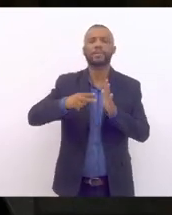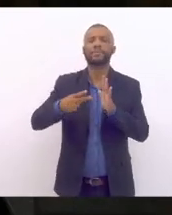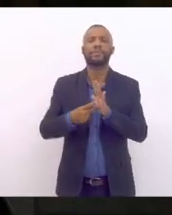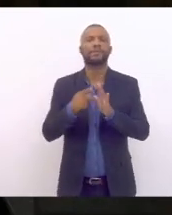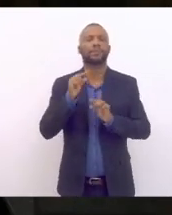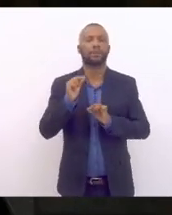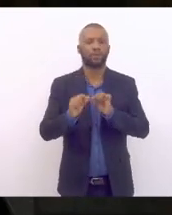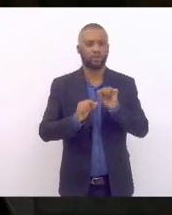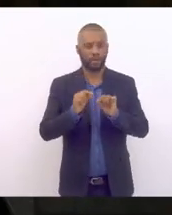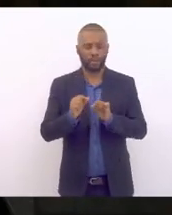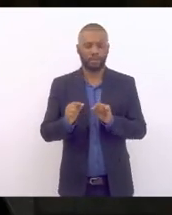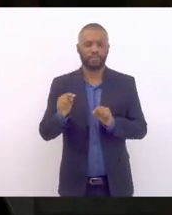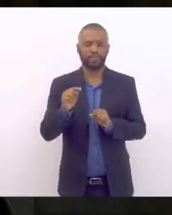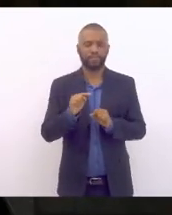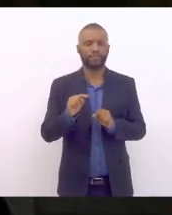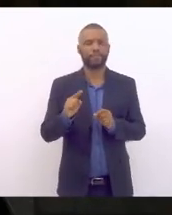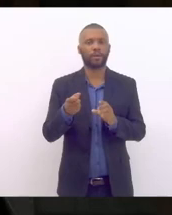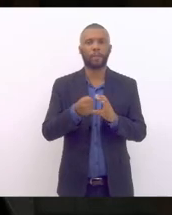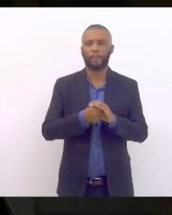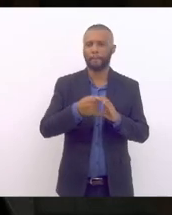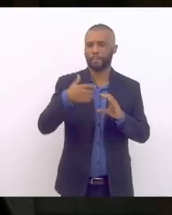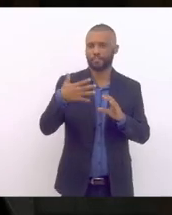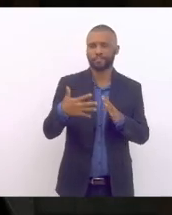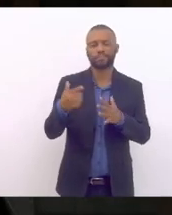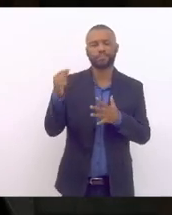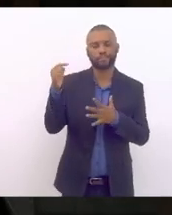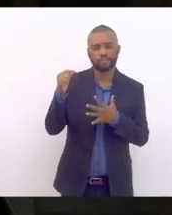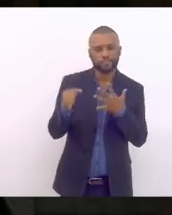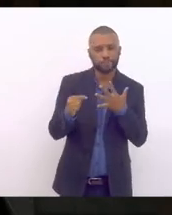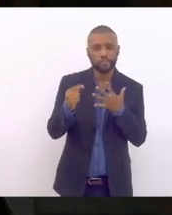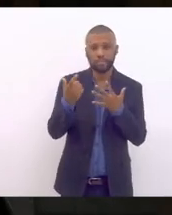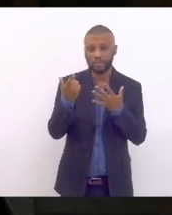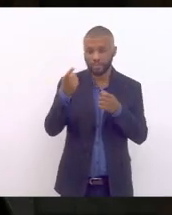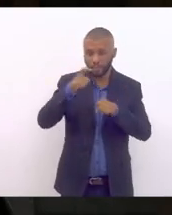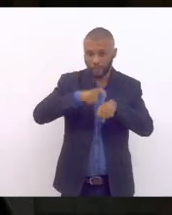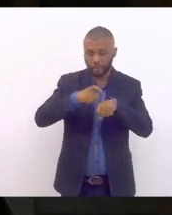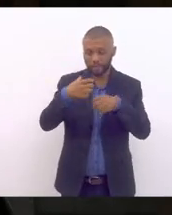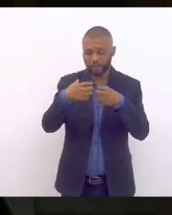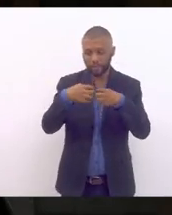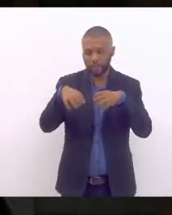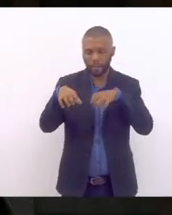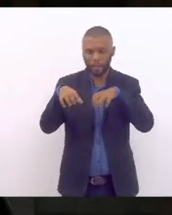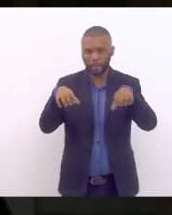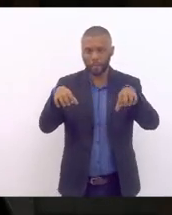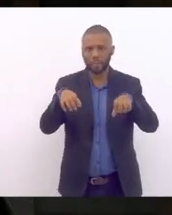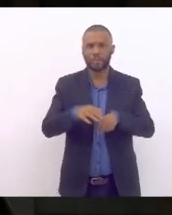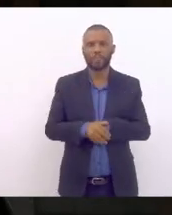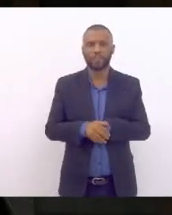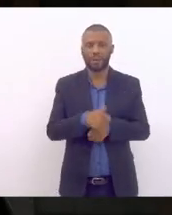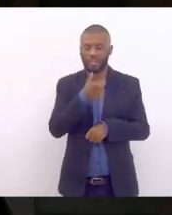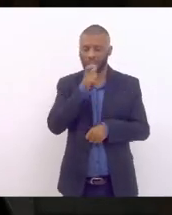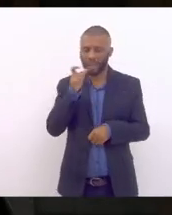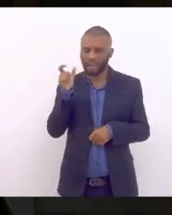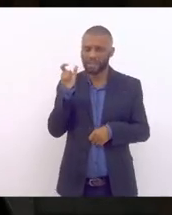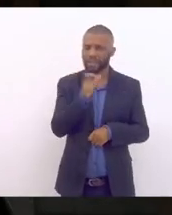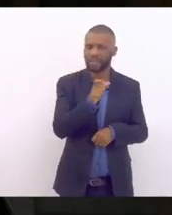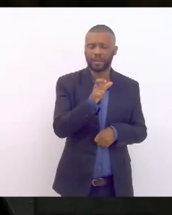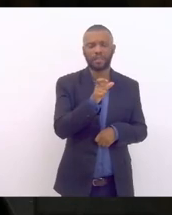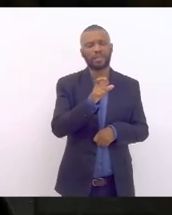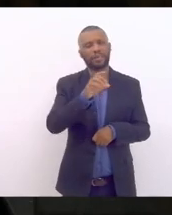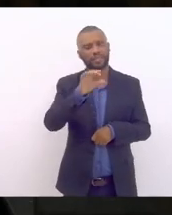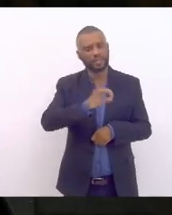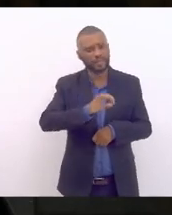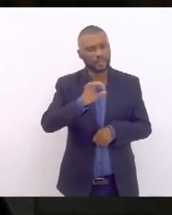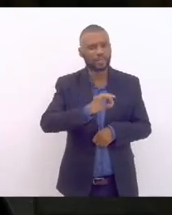também é um elemento nesta polarização entre civilização Bárbara Por que atacaram ciência atacadas